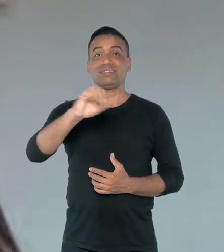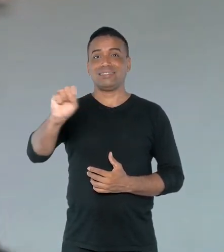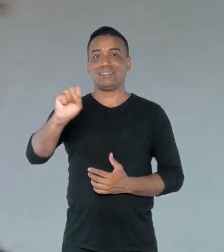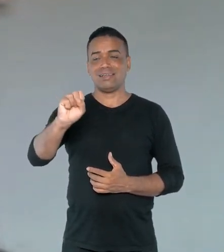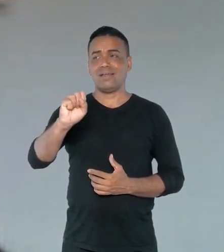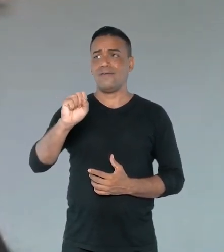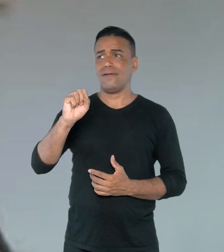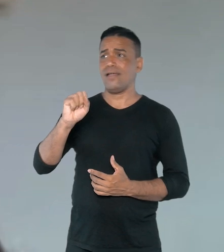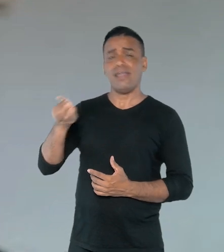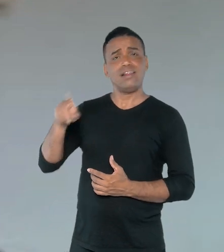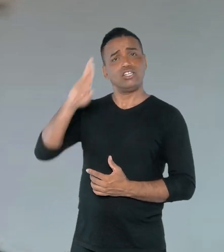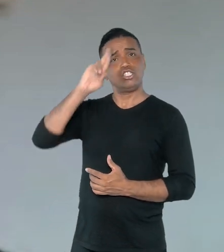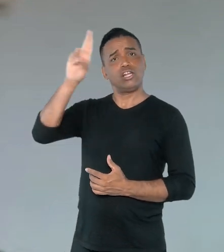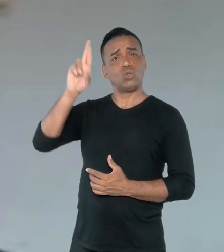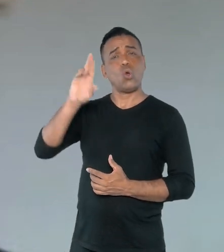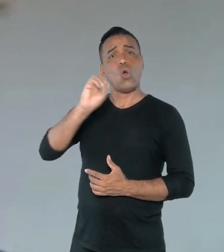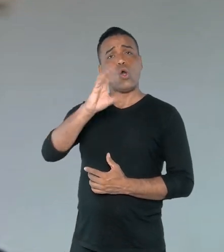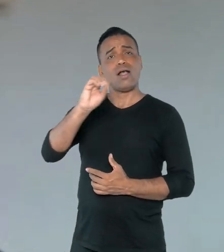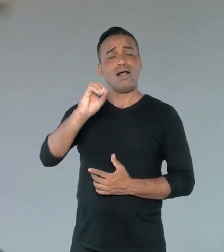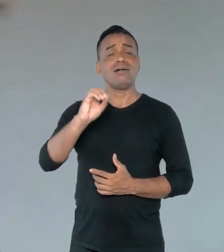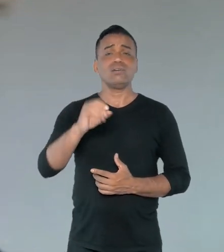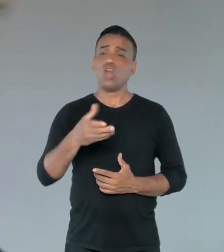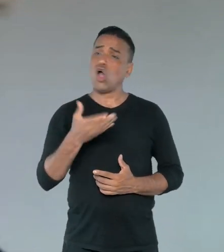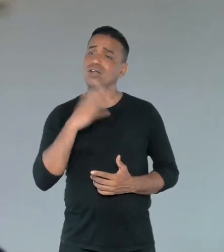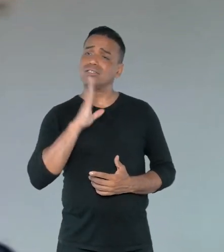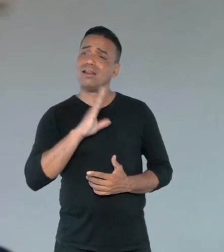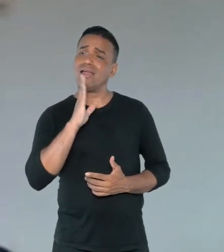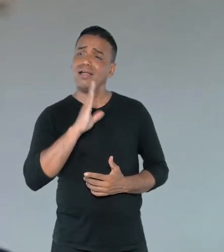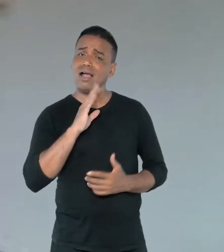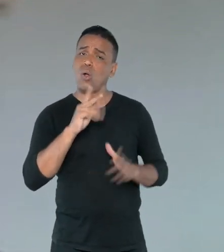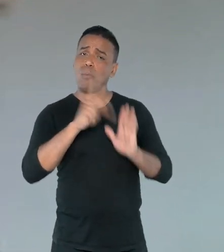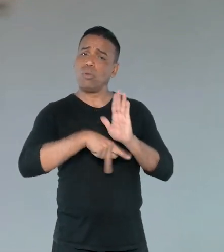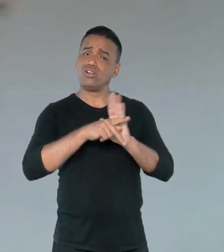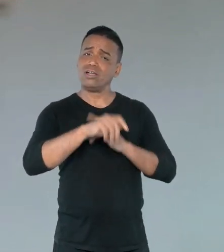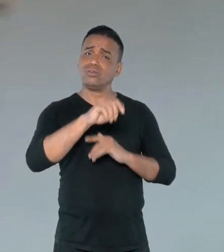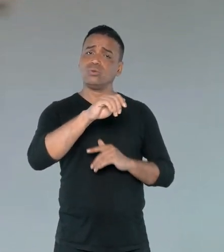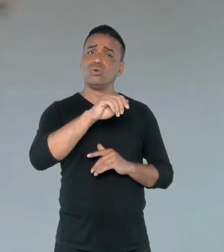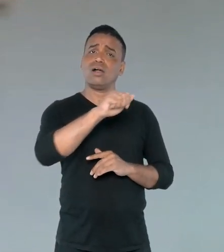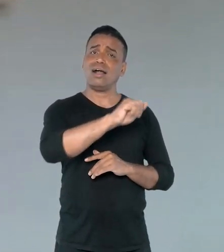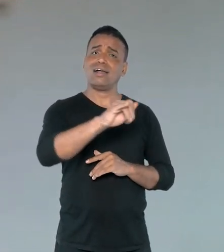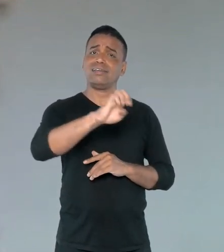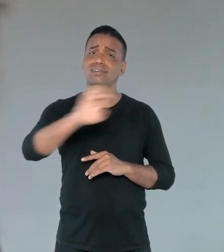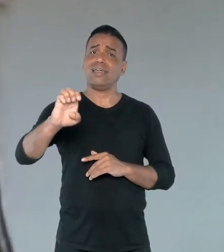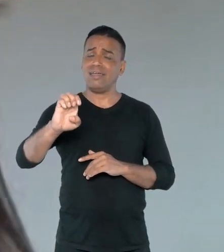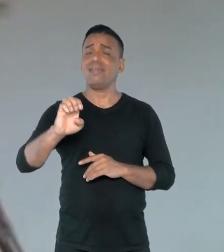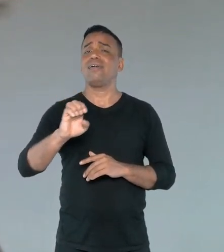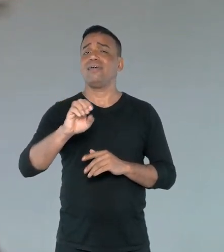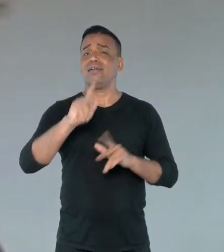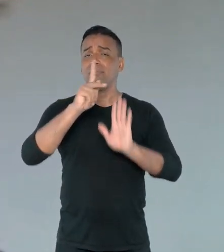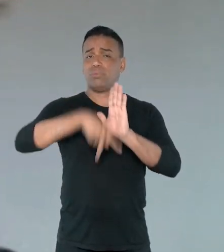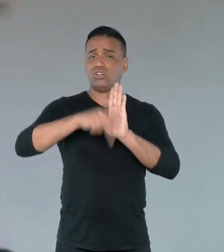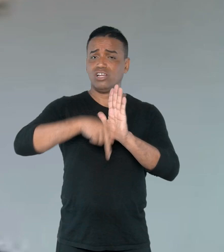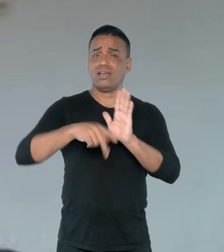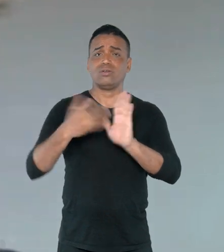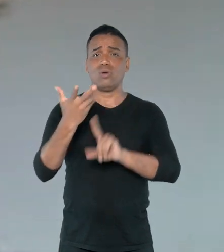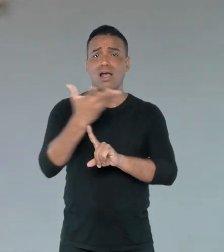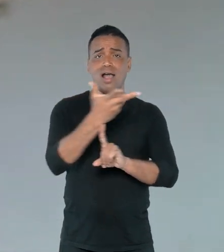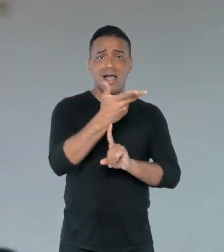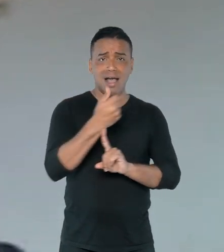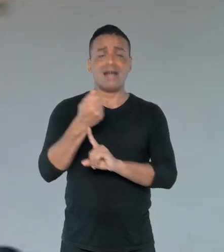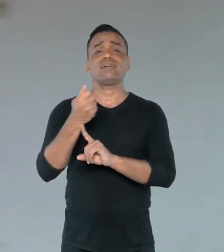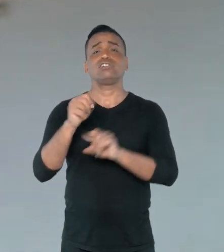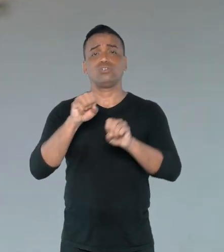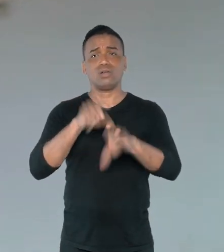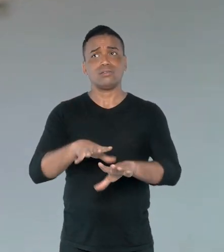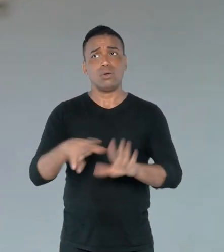meu livro e falou: nossa, que bacana, tem tudo a ver com o nosso projeto AIE, que a gente está lançando agora, é um projeto de arte e educação que fala exatamente sobre